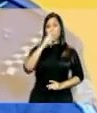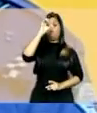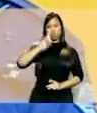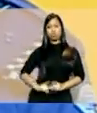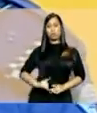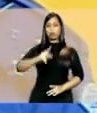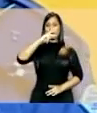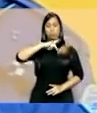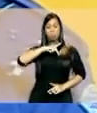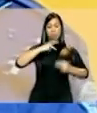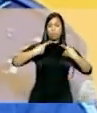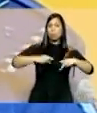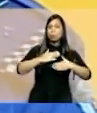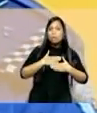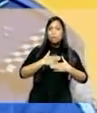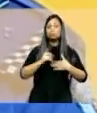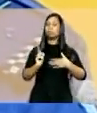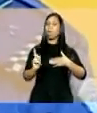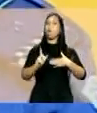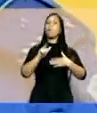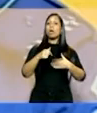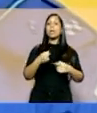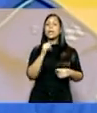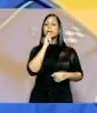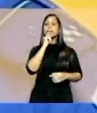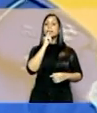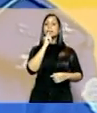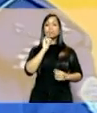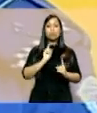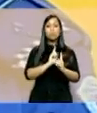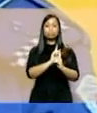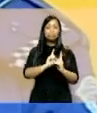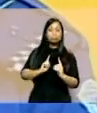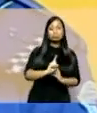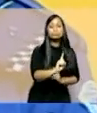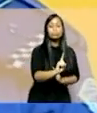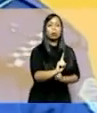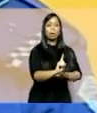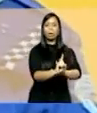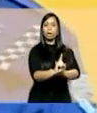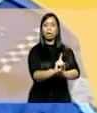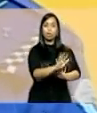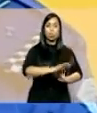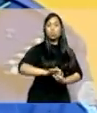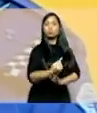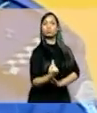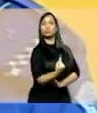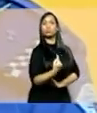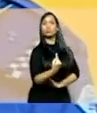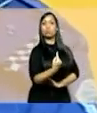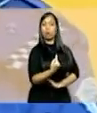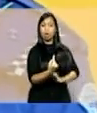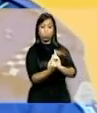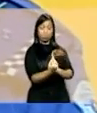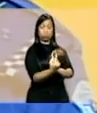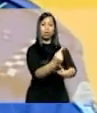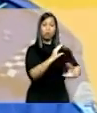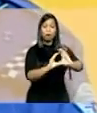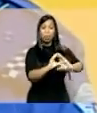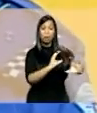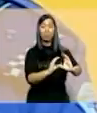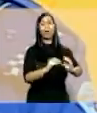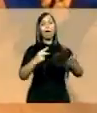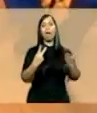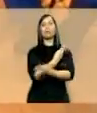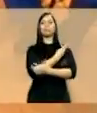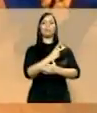à privacidade. Ele está realmente saindo do mundo, praticamente, para viver só, e o outro quer se comunicar e acaba tendo confusão por conta